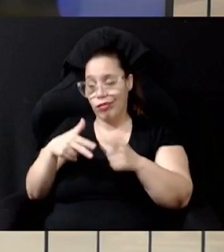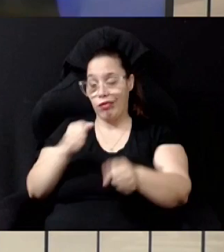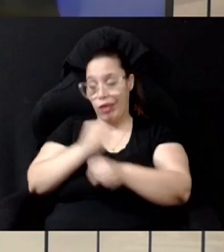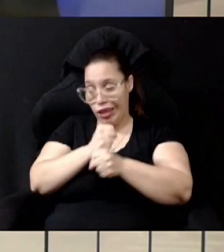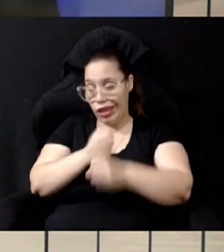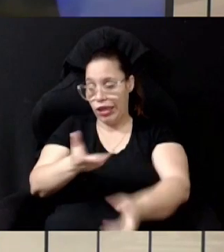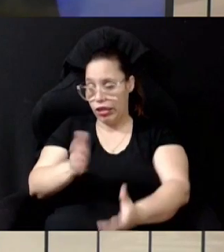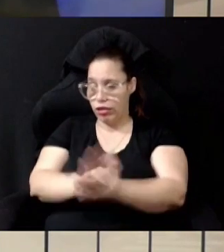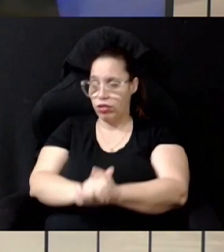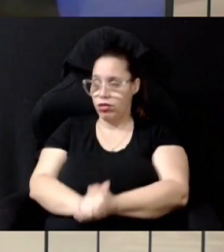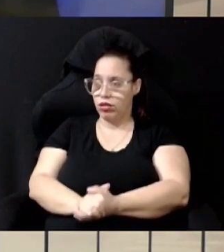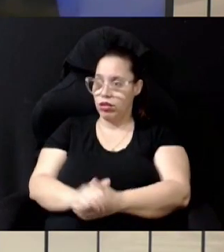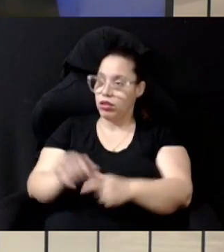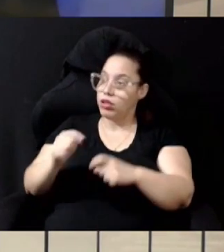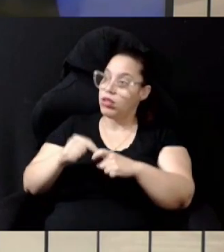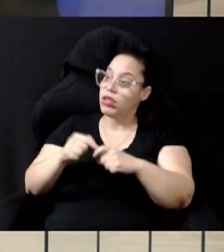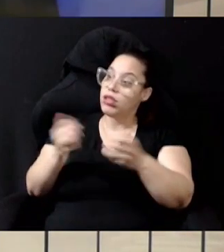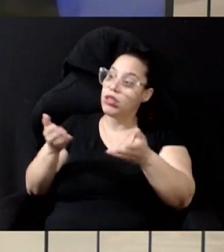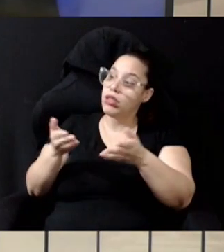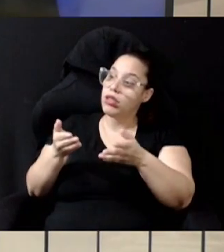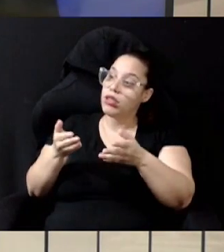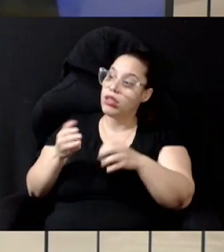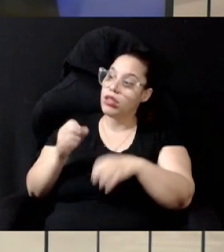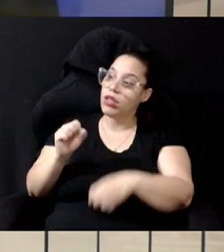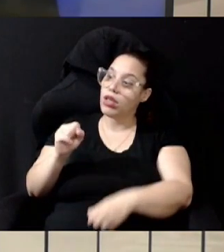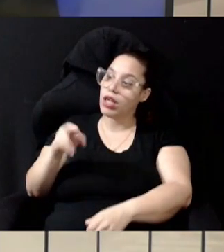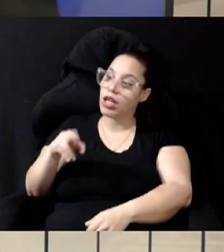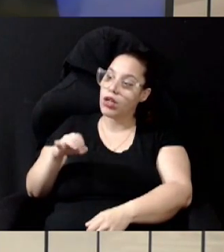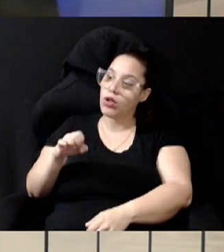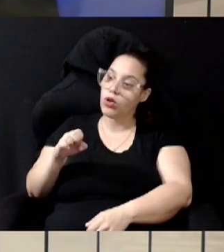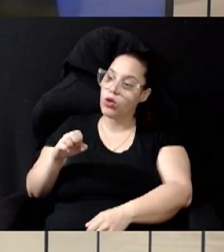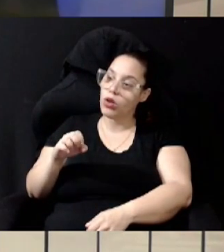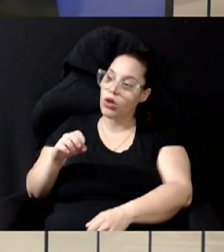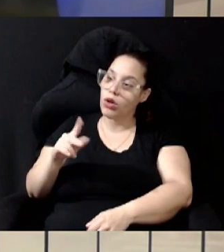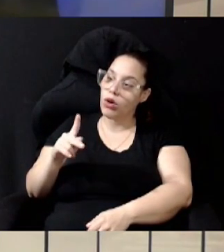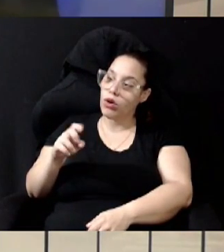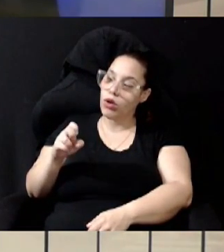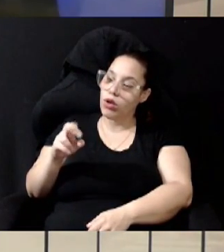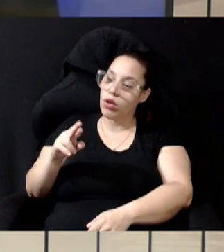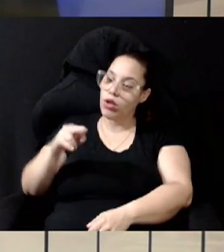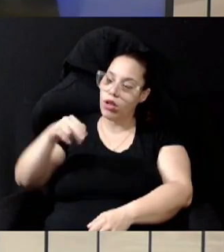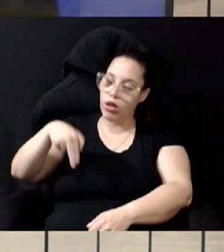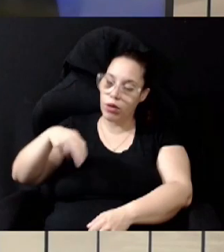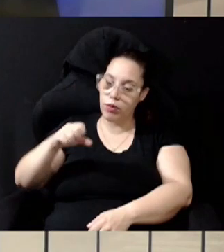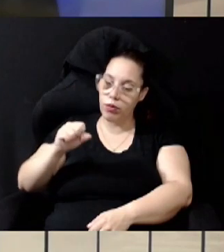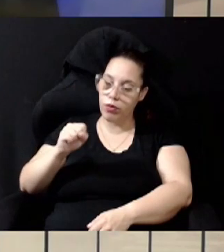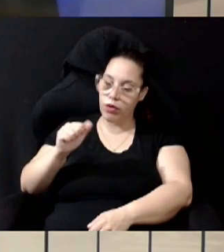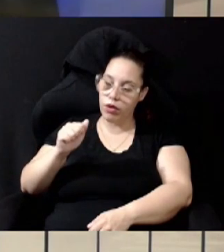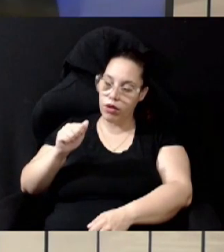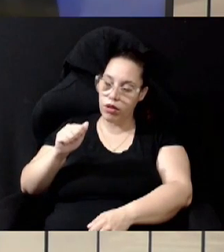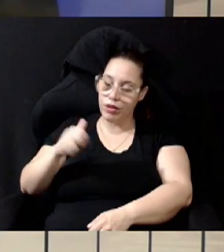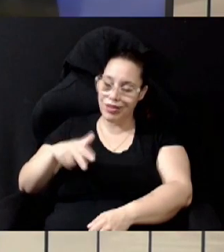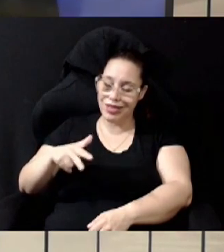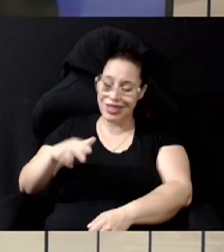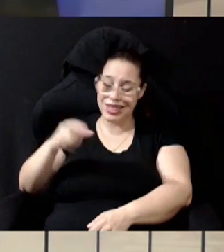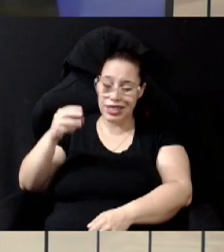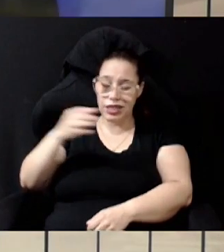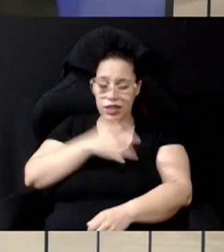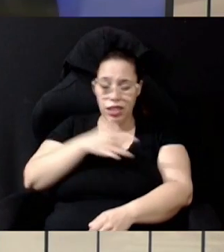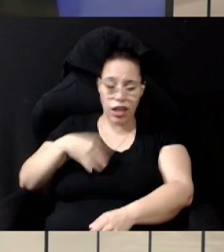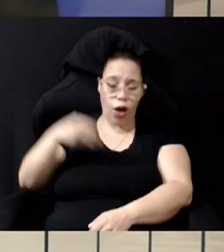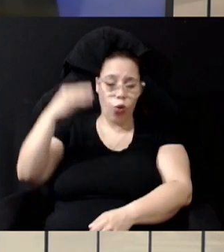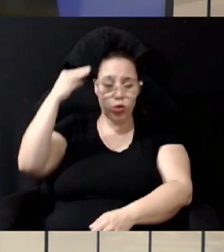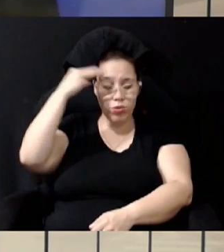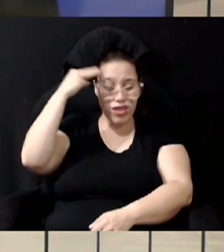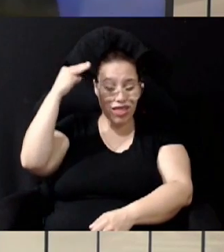Doutor, nesse caso, né, da síndrome das pernas inquietas, o emocional da pessoa, essa saúde mental que a gente falou, né, no